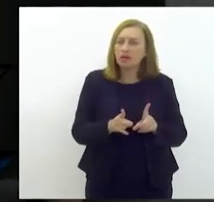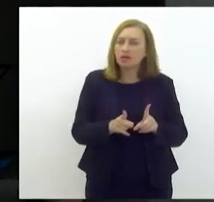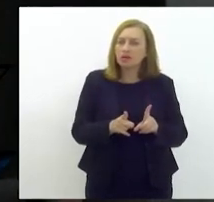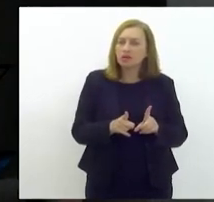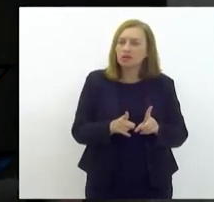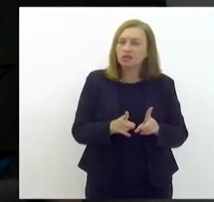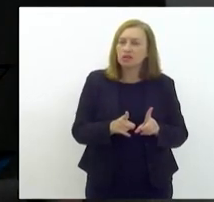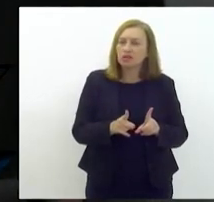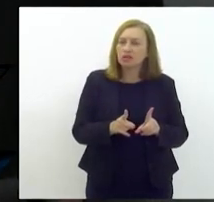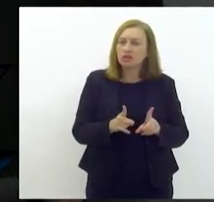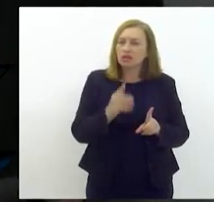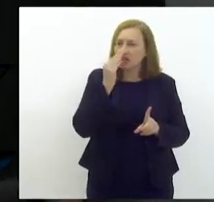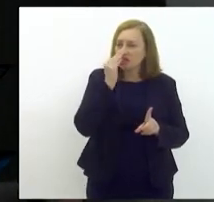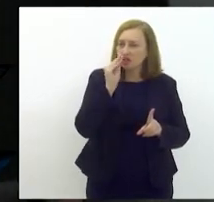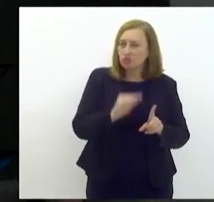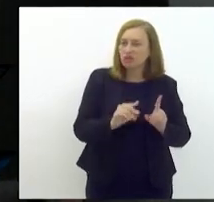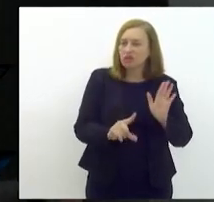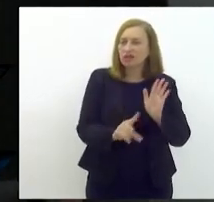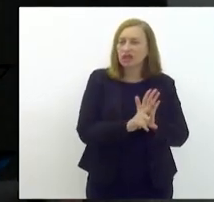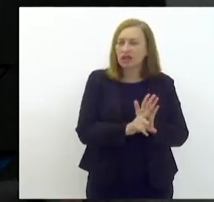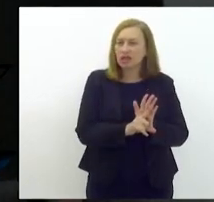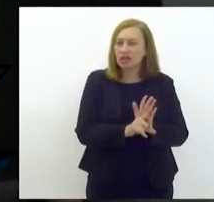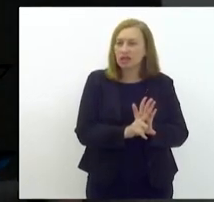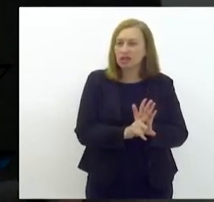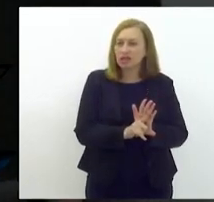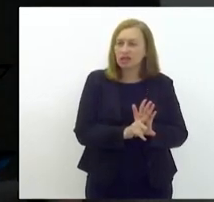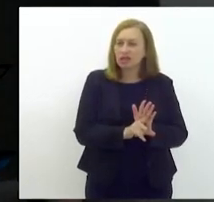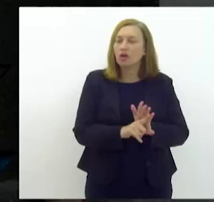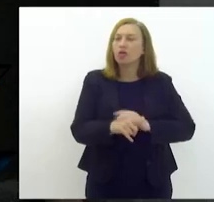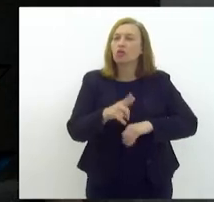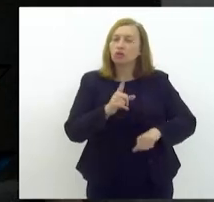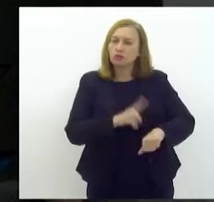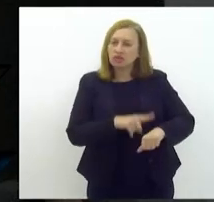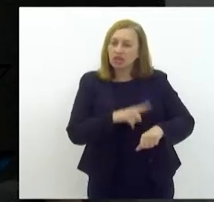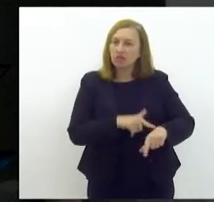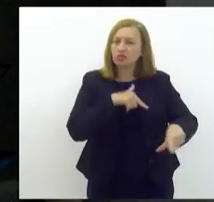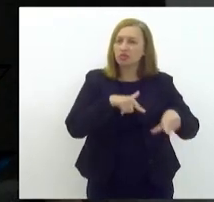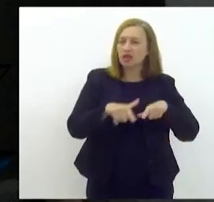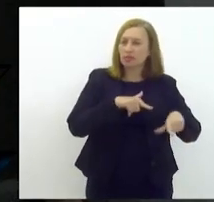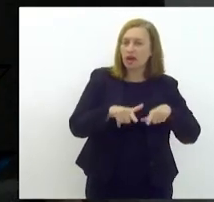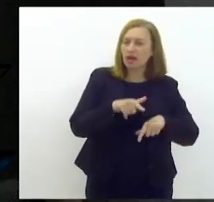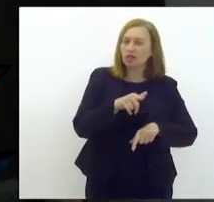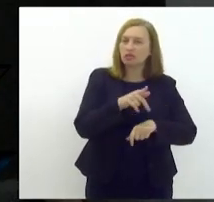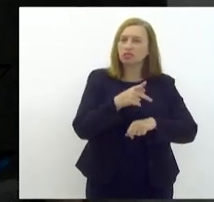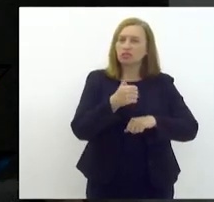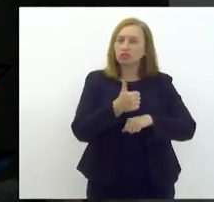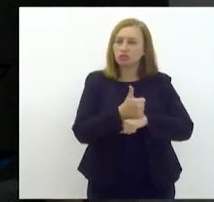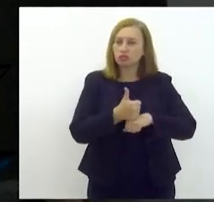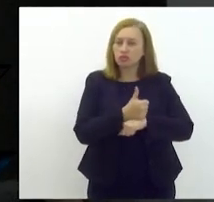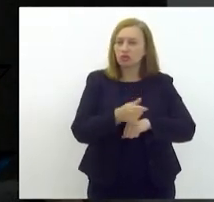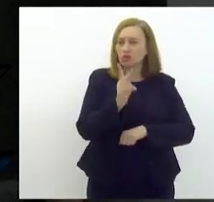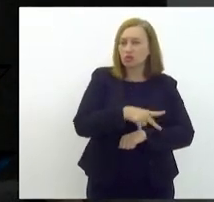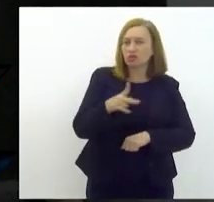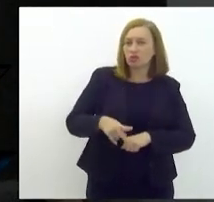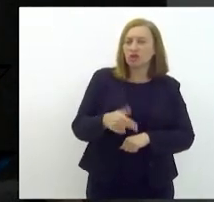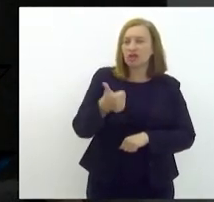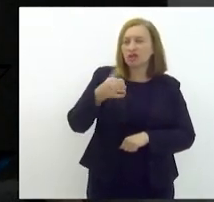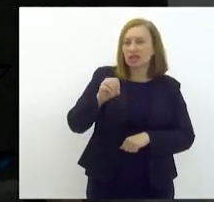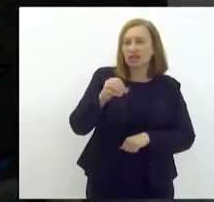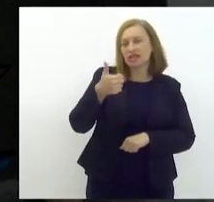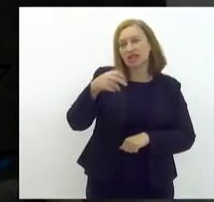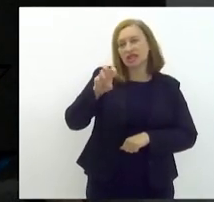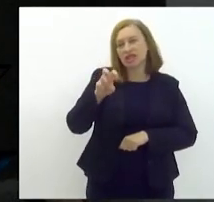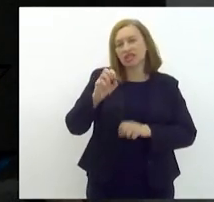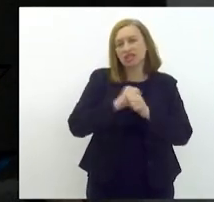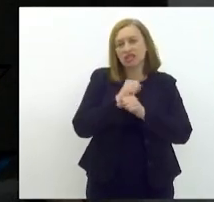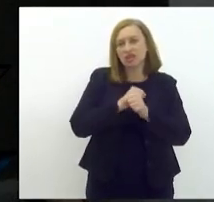desconsiderando a lei que estabelece a carreira dos profissionais de educação ou seja professores vão ficar de 10 a 15 anos sem ter nenhum